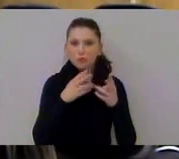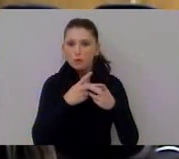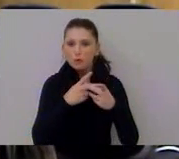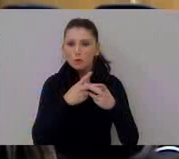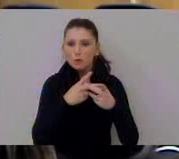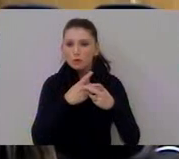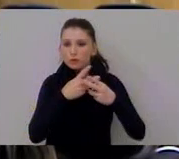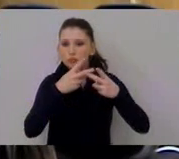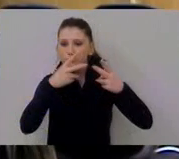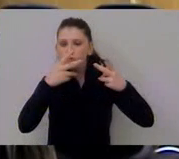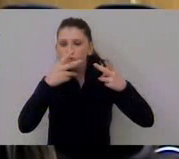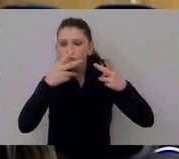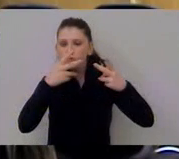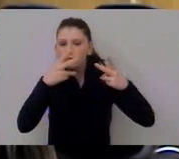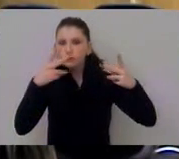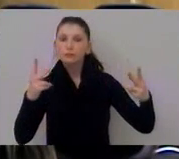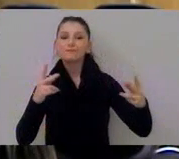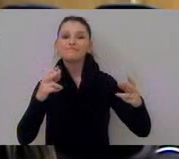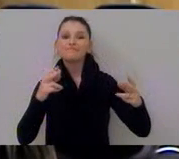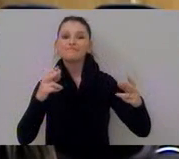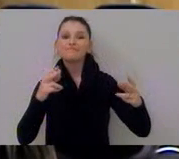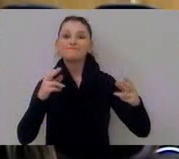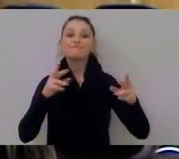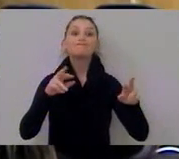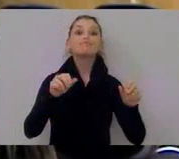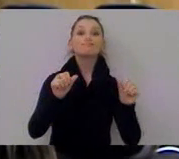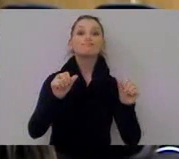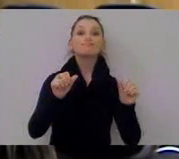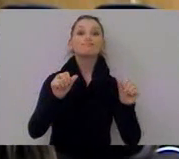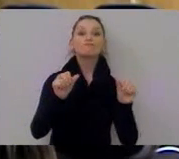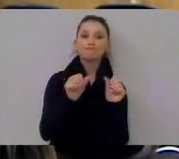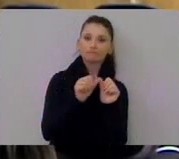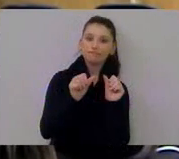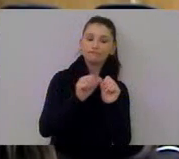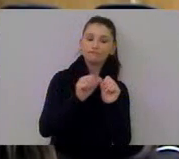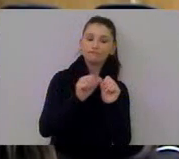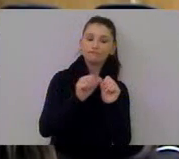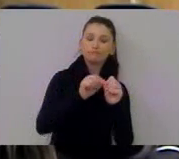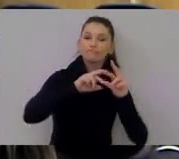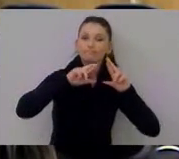nossa cidade, e nós enquanto